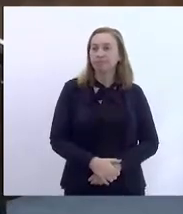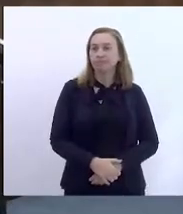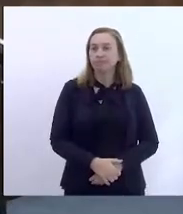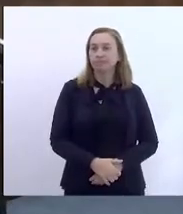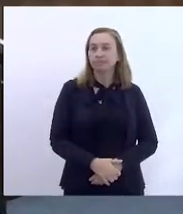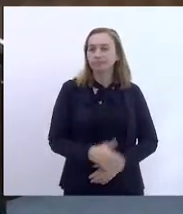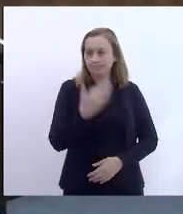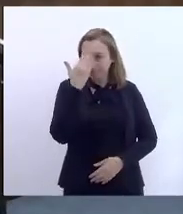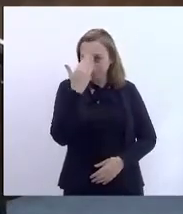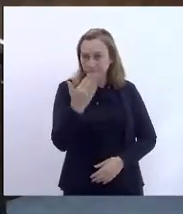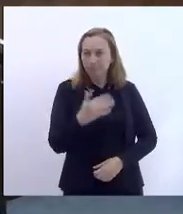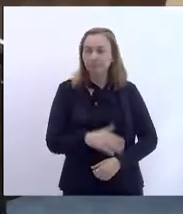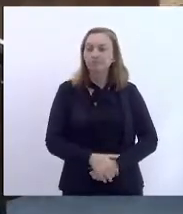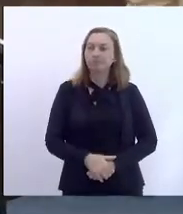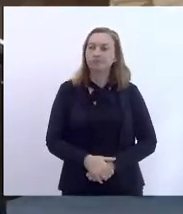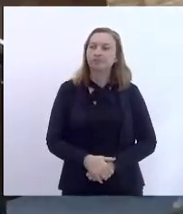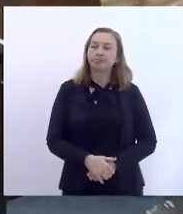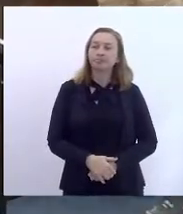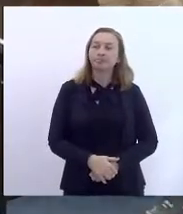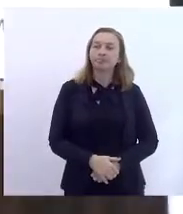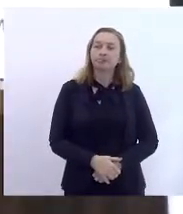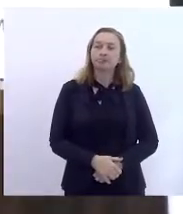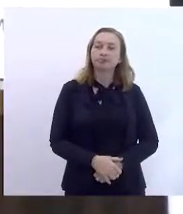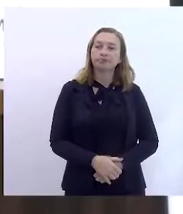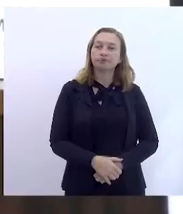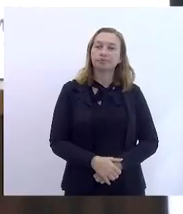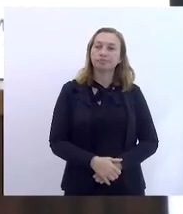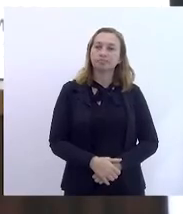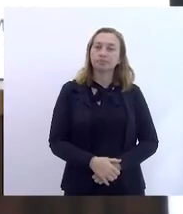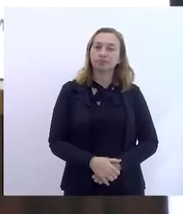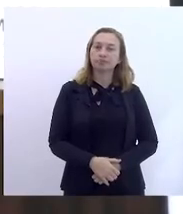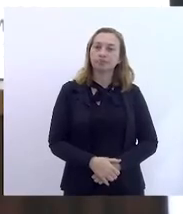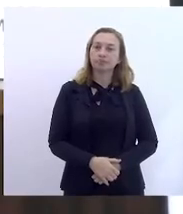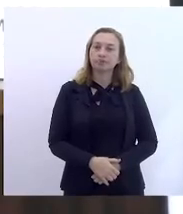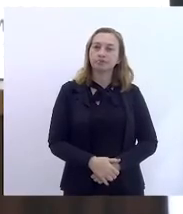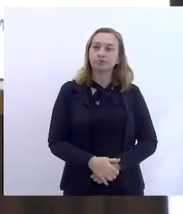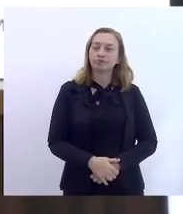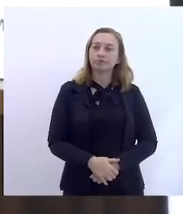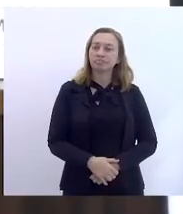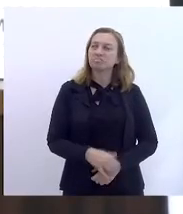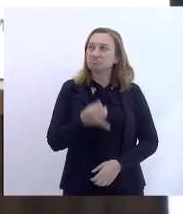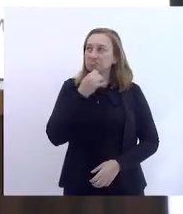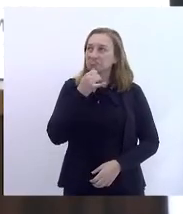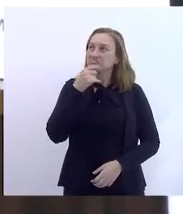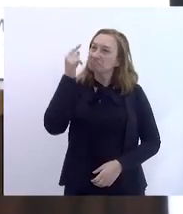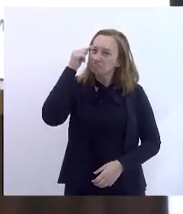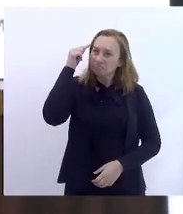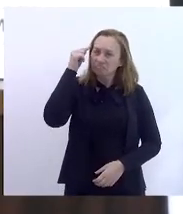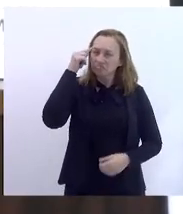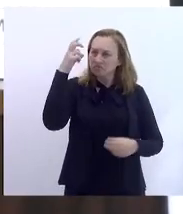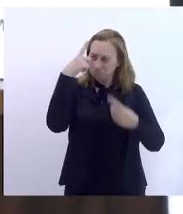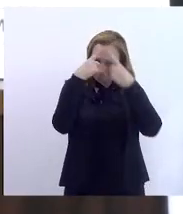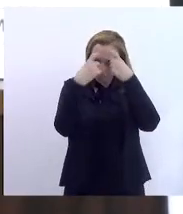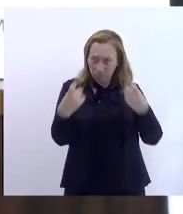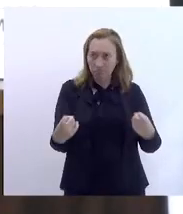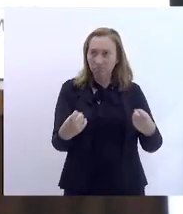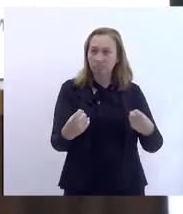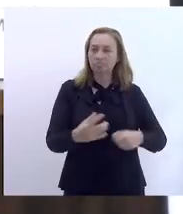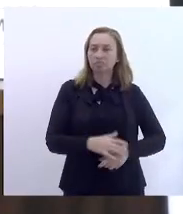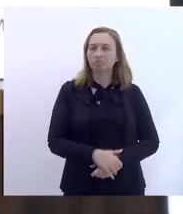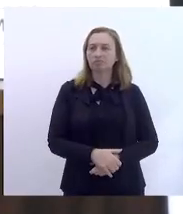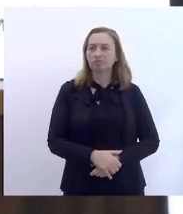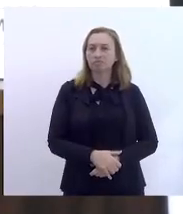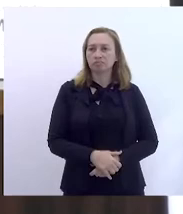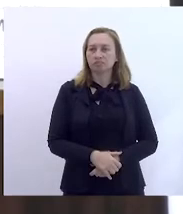bom obrigada obrigada é é desolador não é pensarmos que a violência que tanto